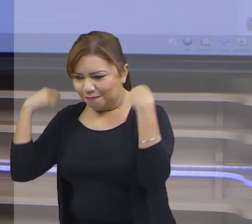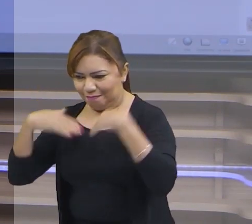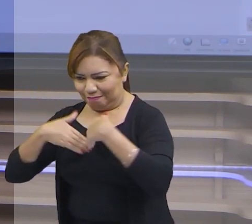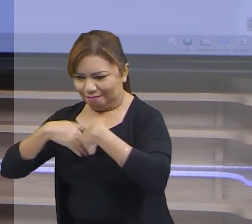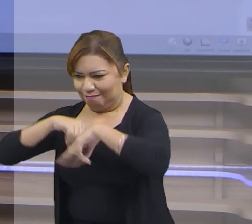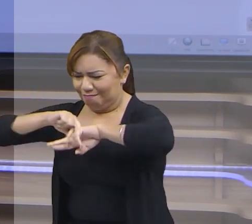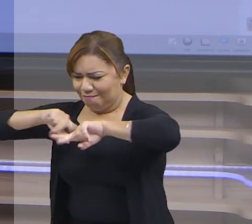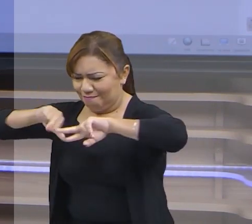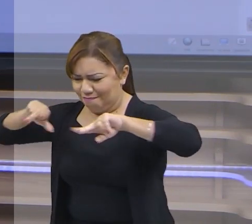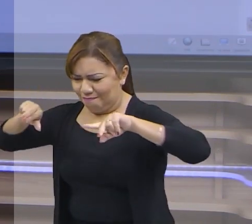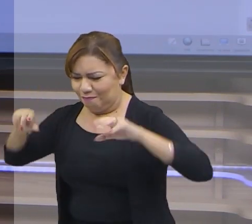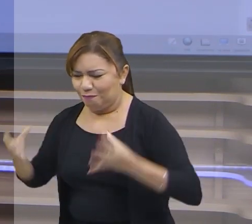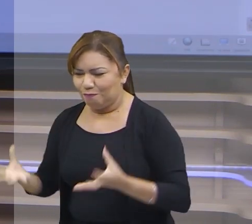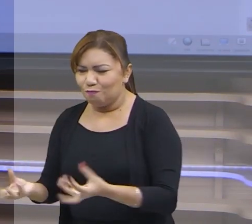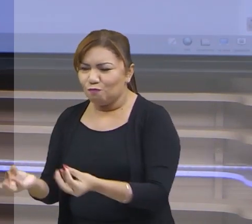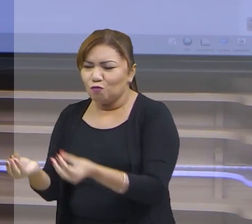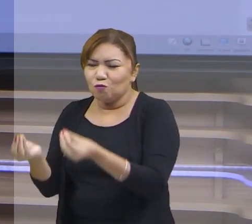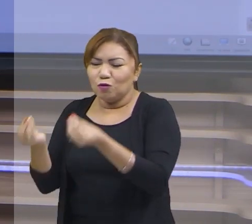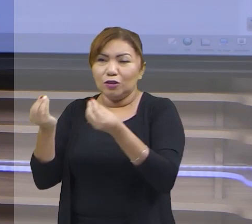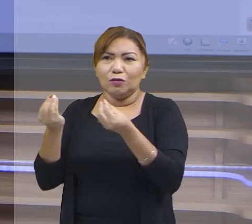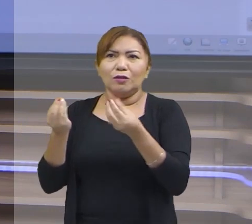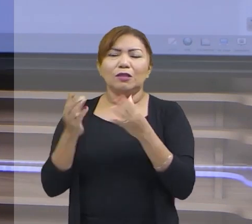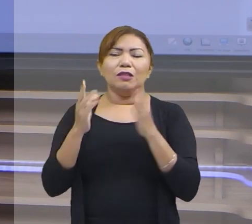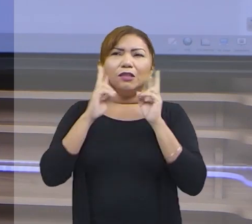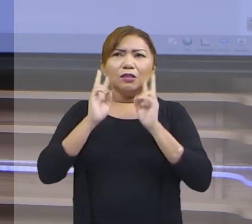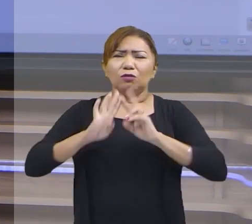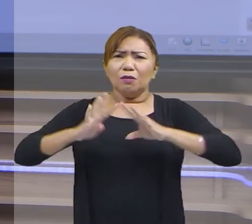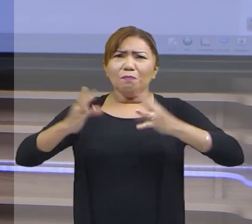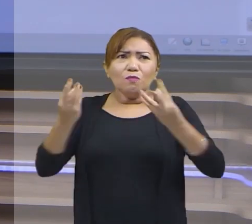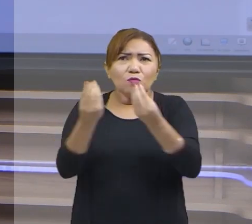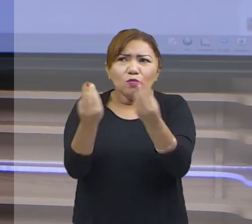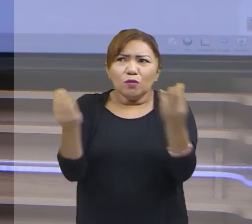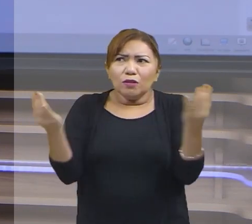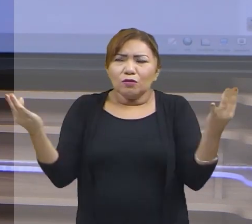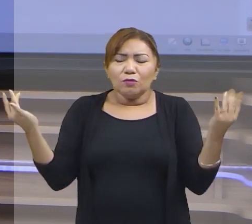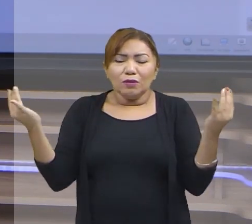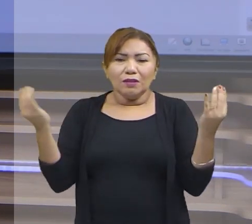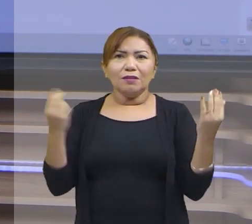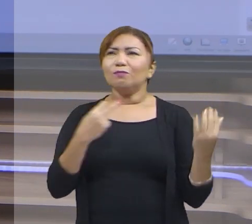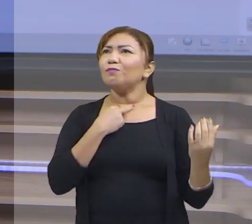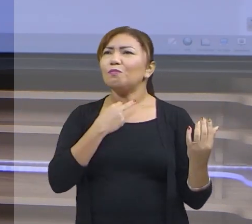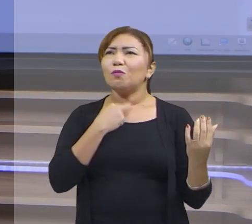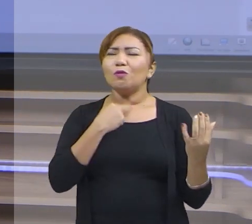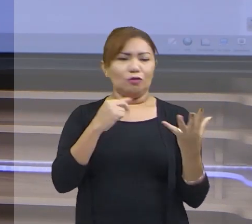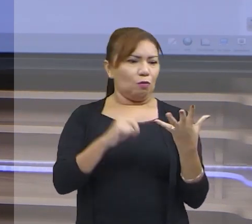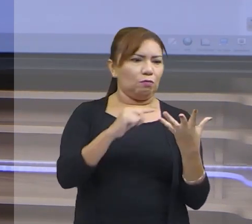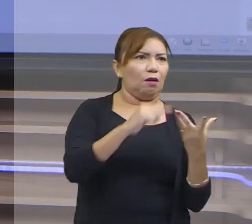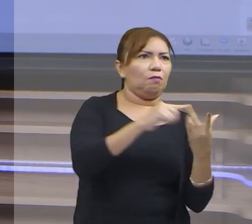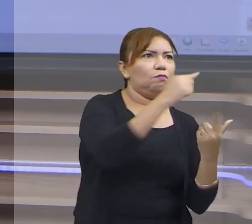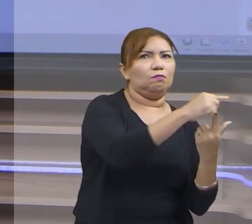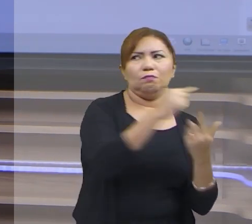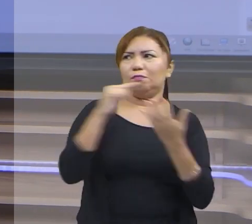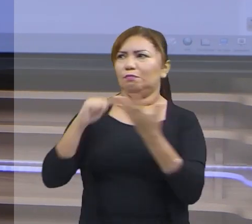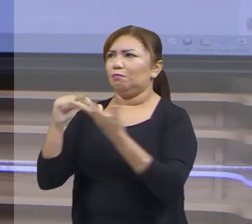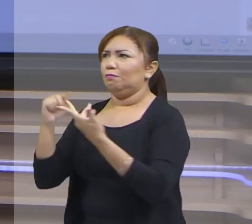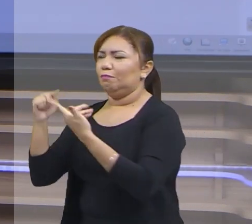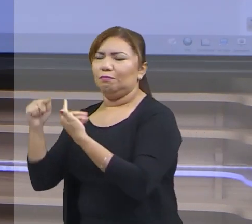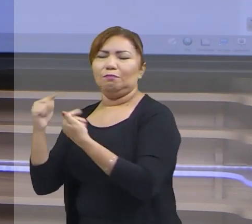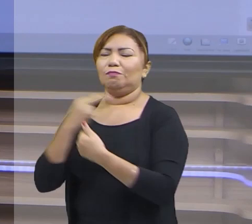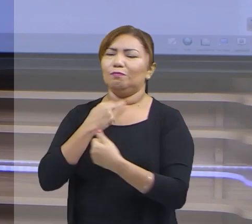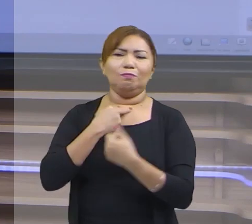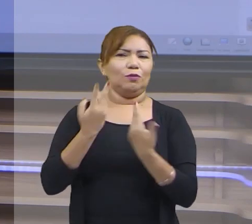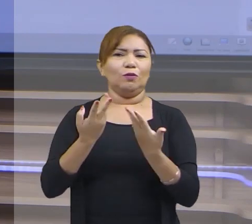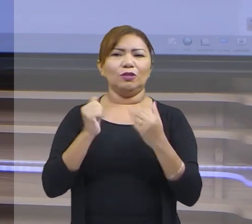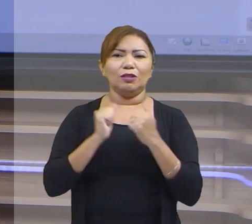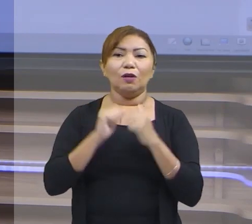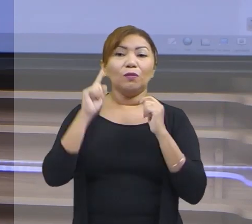maior. Ele não podia estar fazendo risquinho nos ossos, né? E nem gravetos. Ele ficou imaginando, como